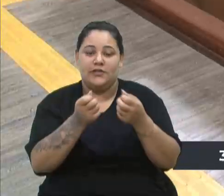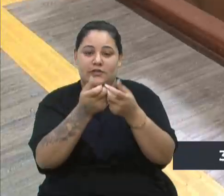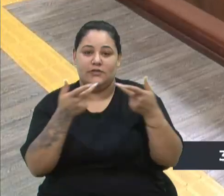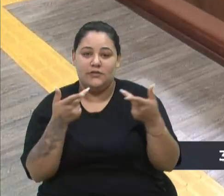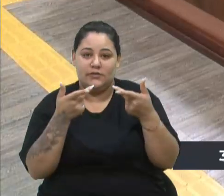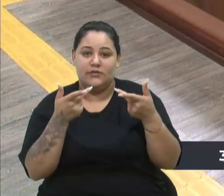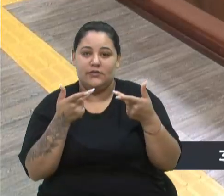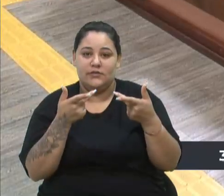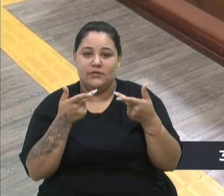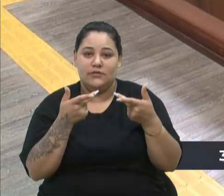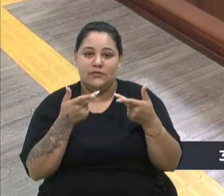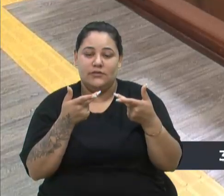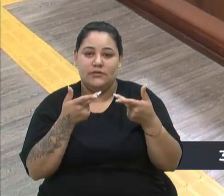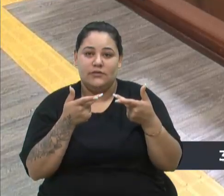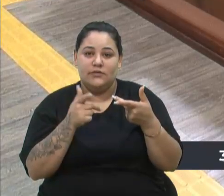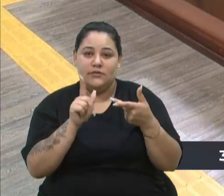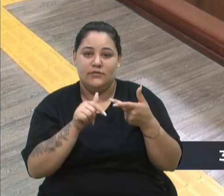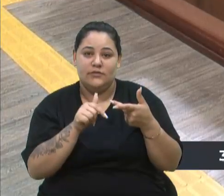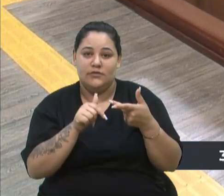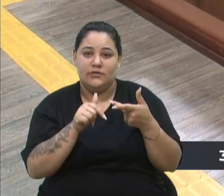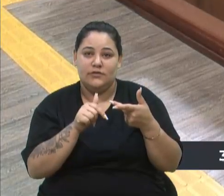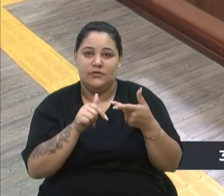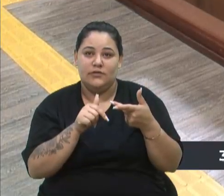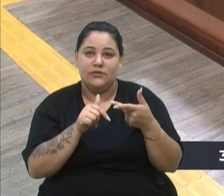Obrigado, nobre colega. Juliano Valim.